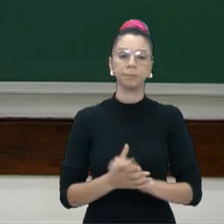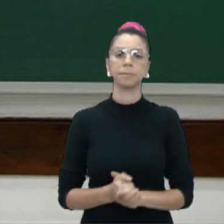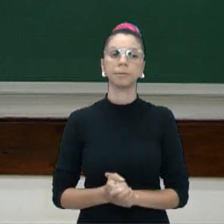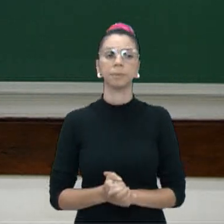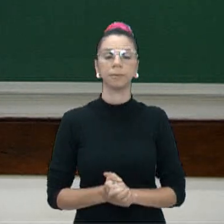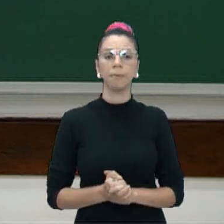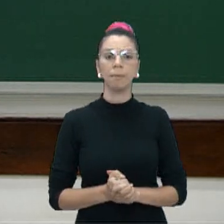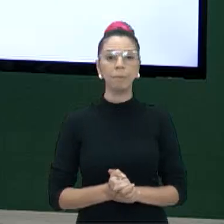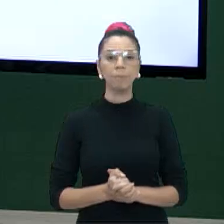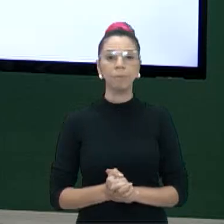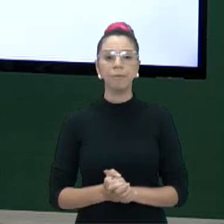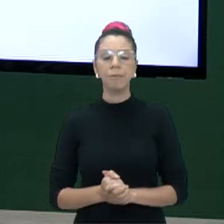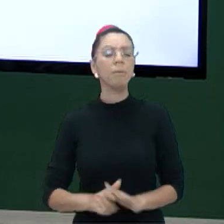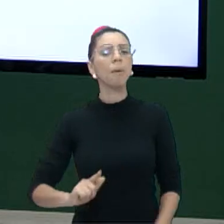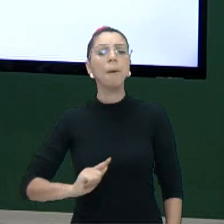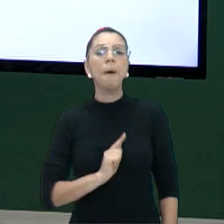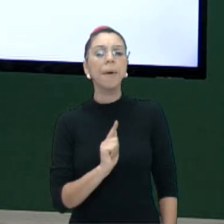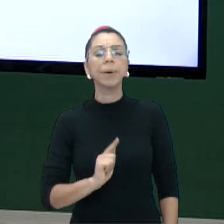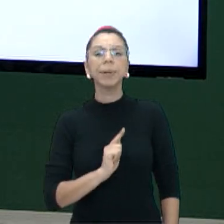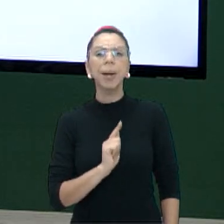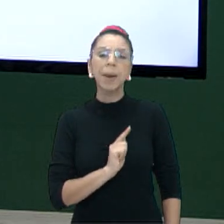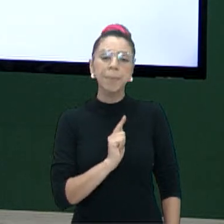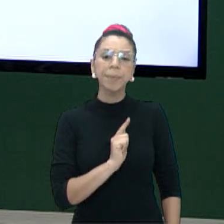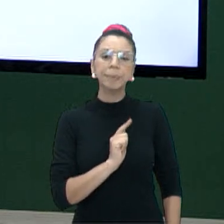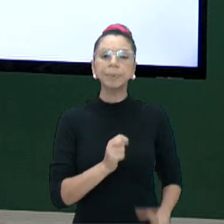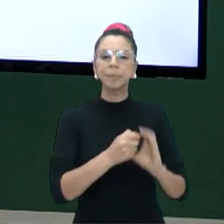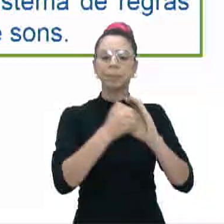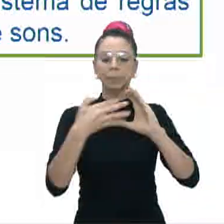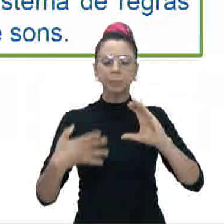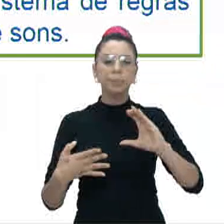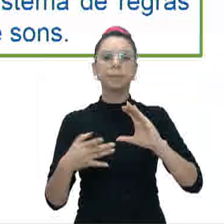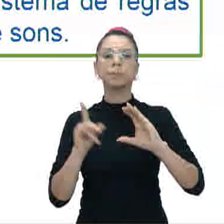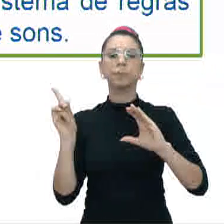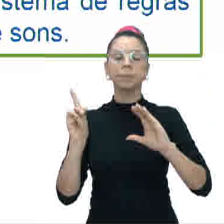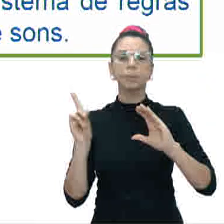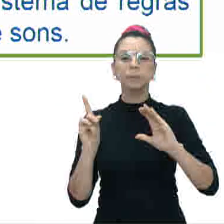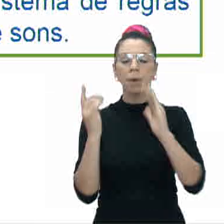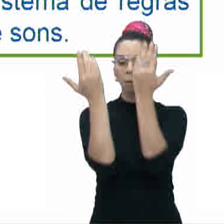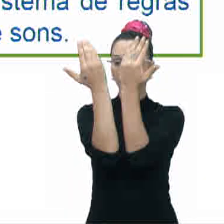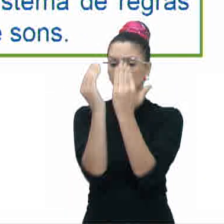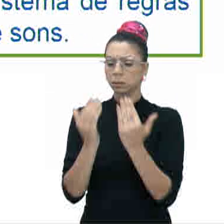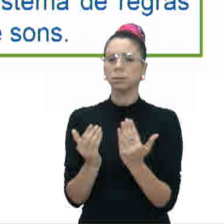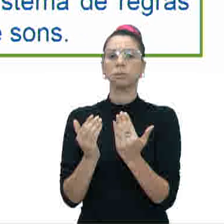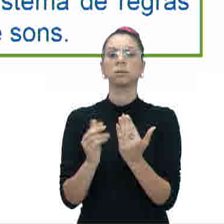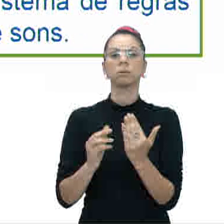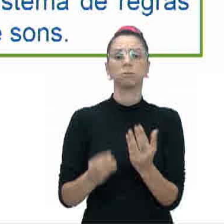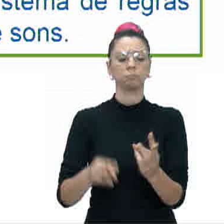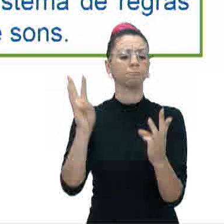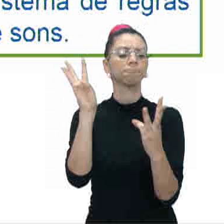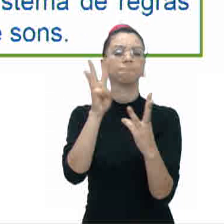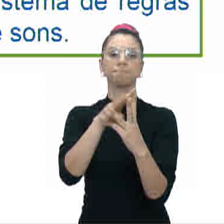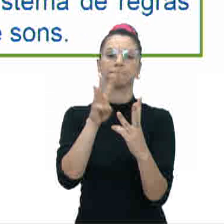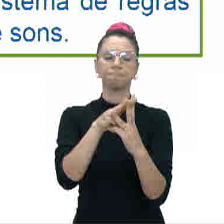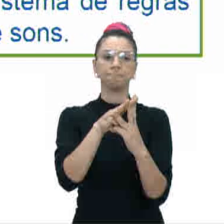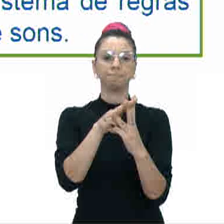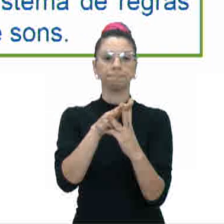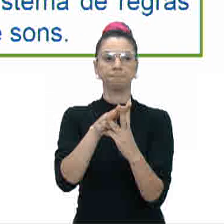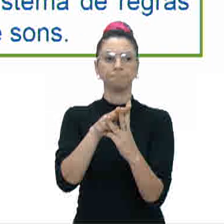A gramática, nessa perspectiva generativa de Chomsky, é analisada por três